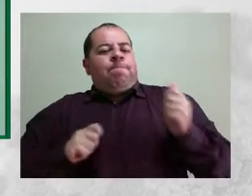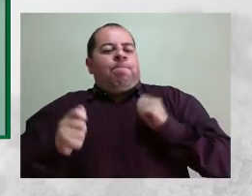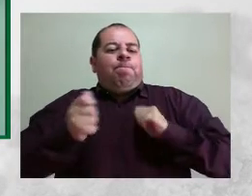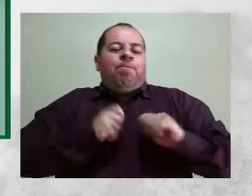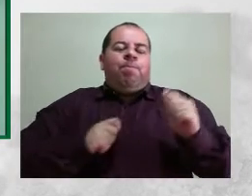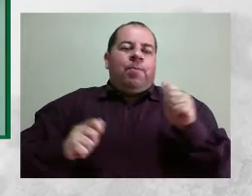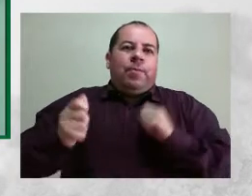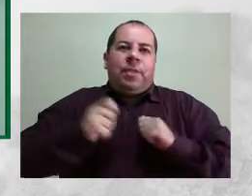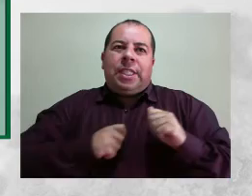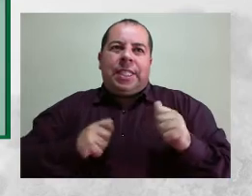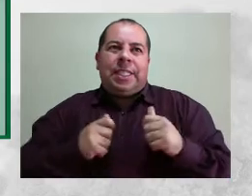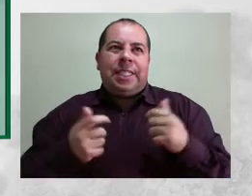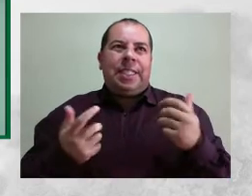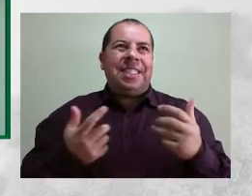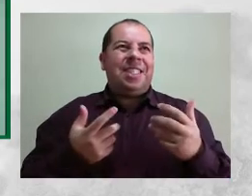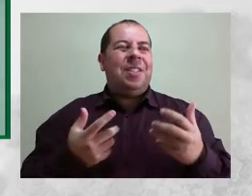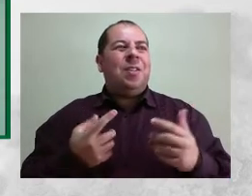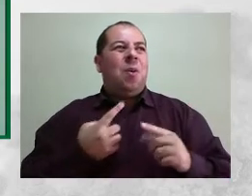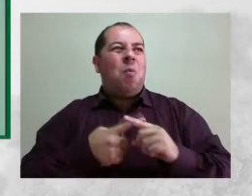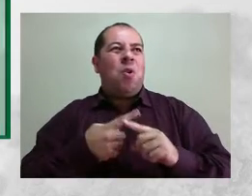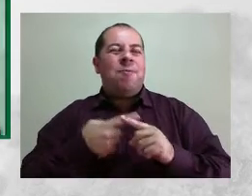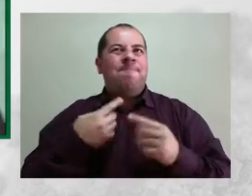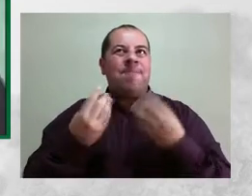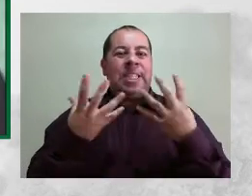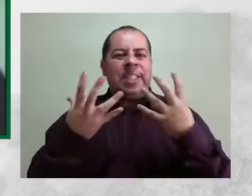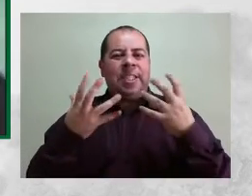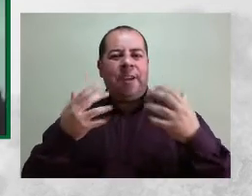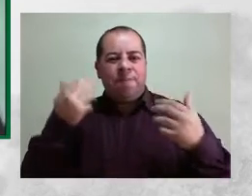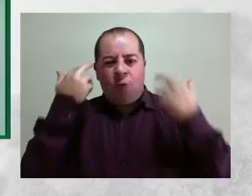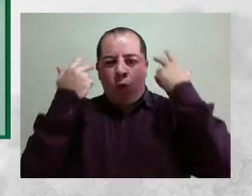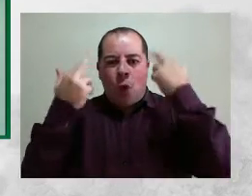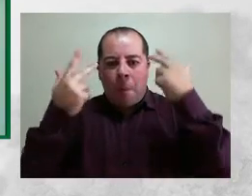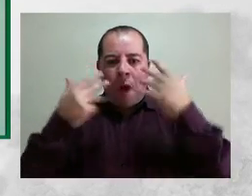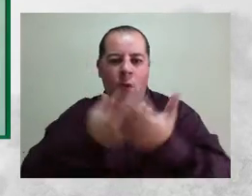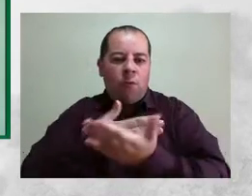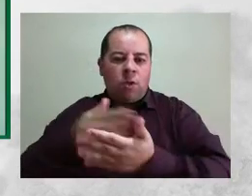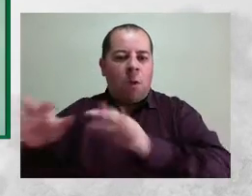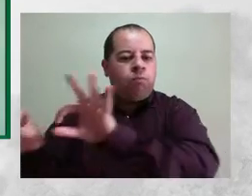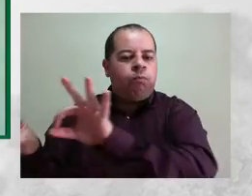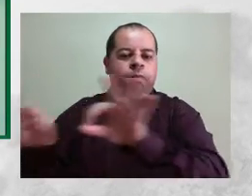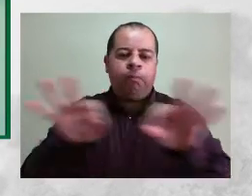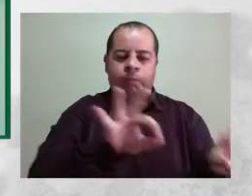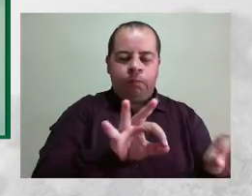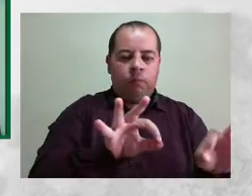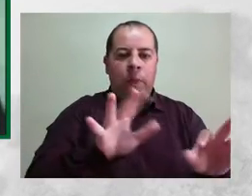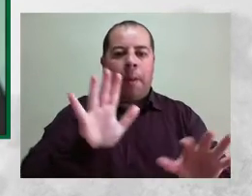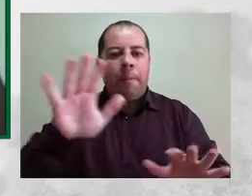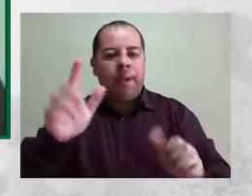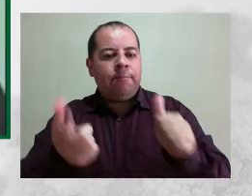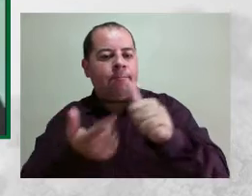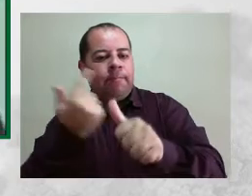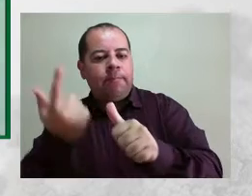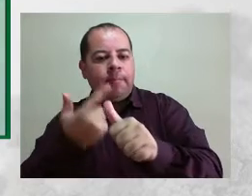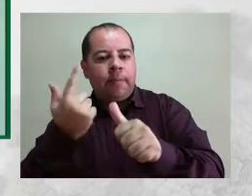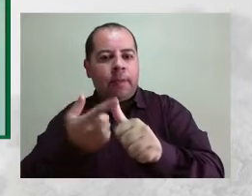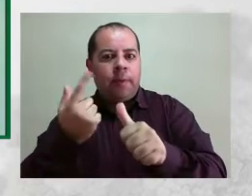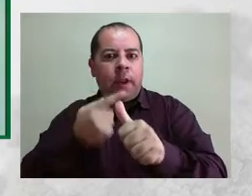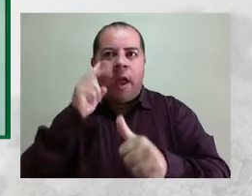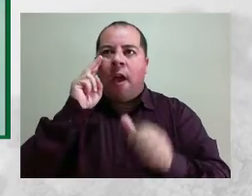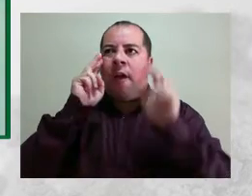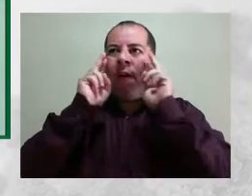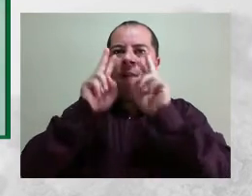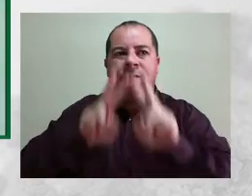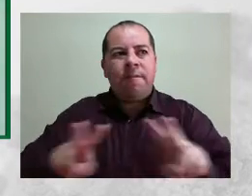tem aquela expectativa, uma certa até angústia de voltar à normalidade. E a primeira coisa que a gente tem que analisar